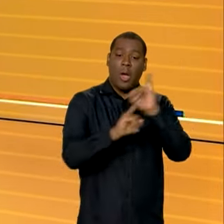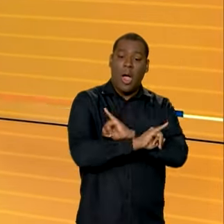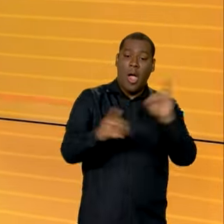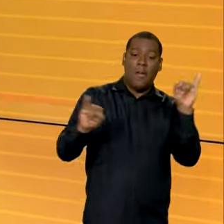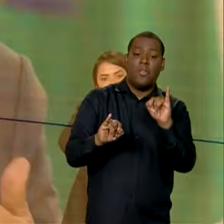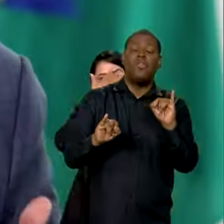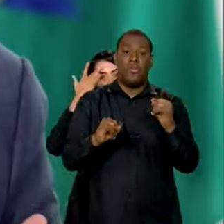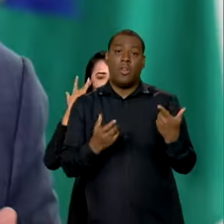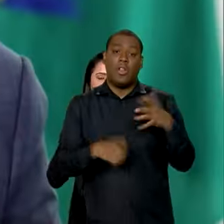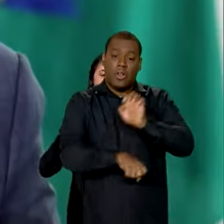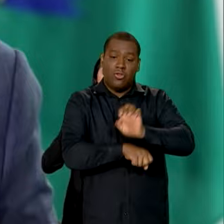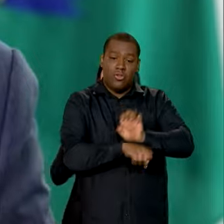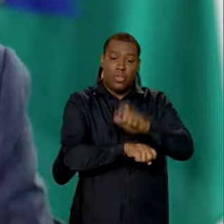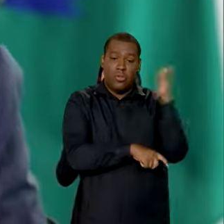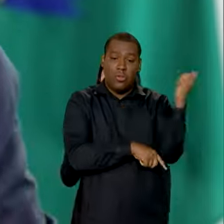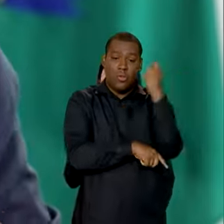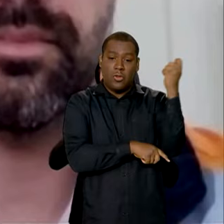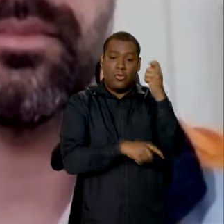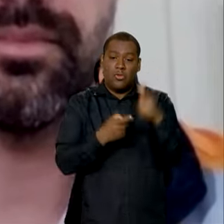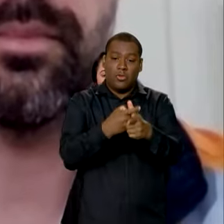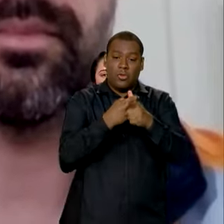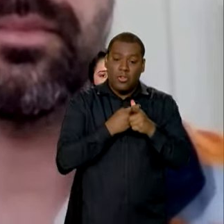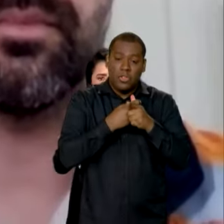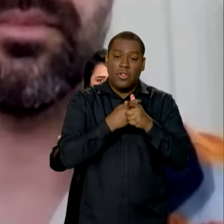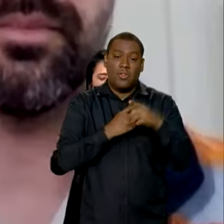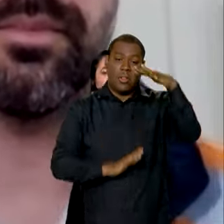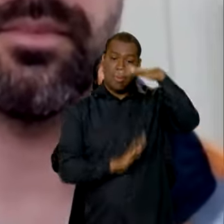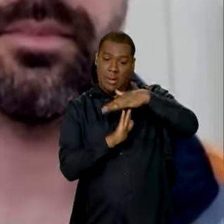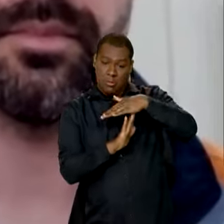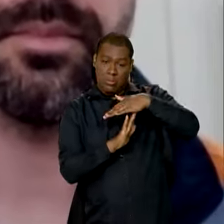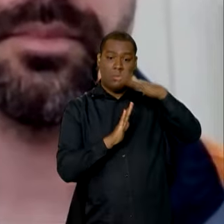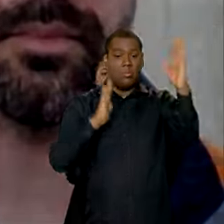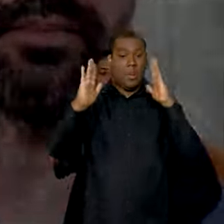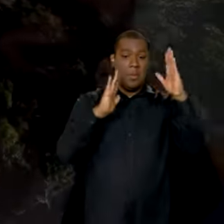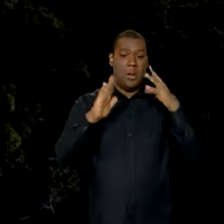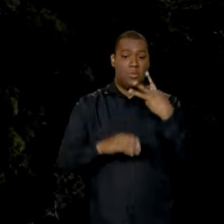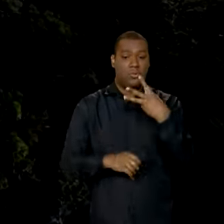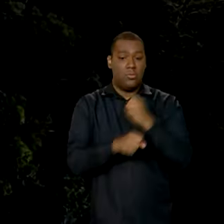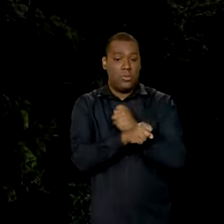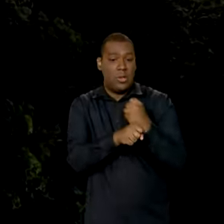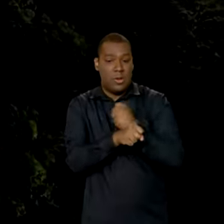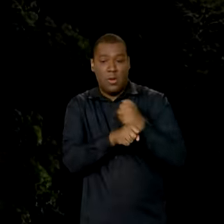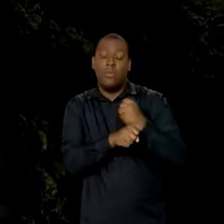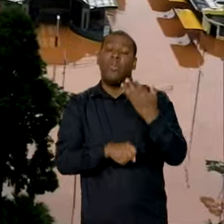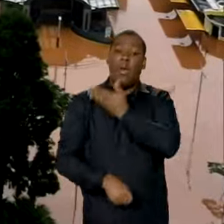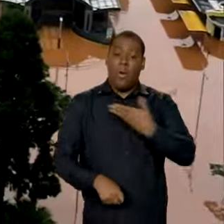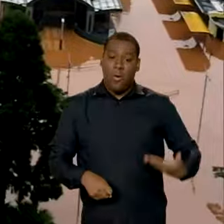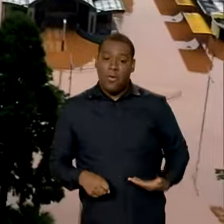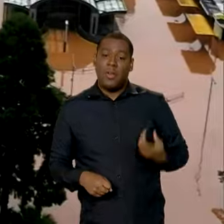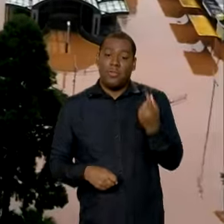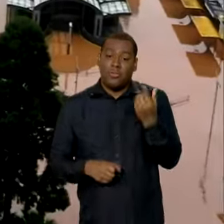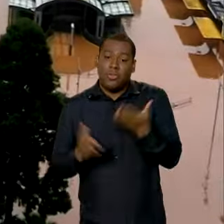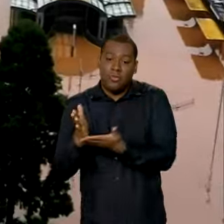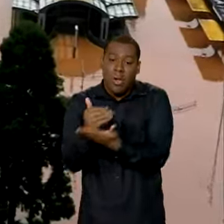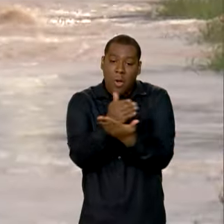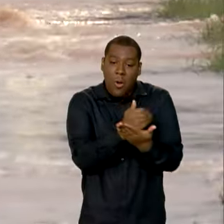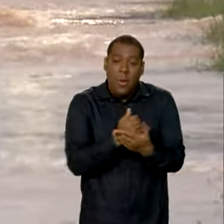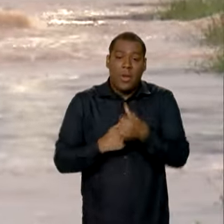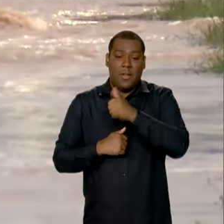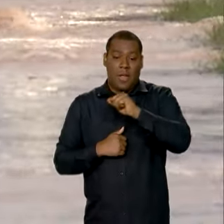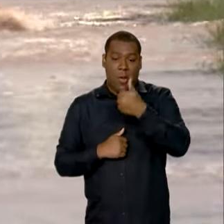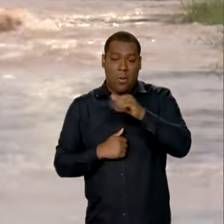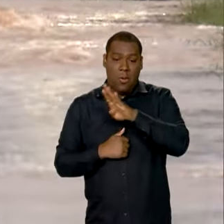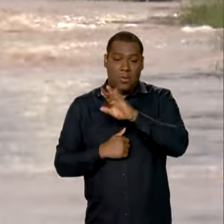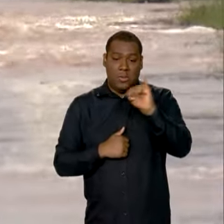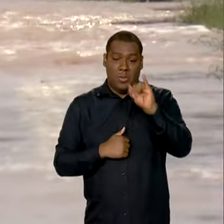anuncia a suspensão da dívida do Rio Grande do Sul por 3 anos. Com isso, 11 bilhões de reais que seriam recolhidos pela União vão